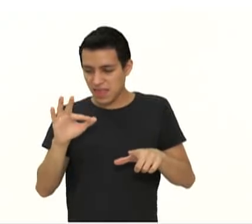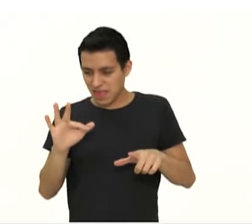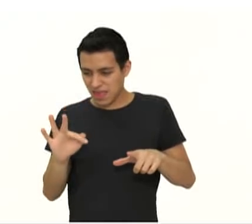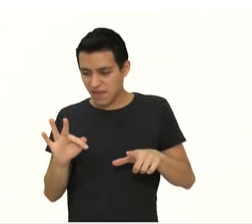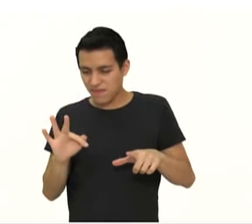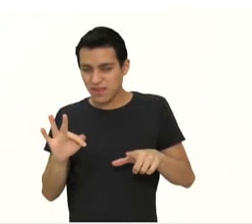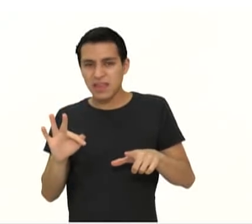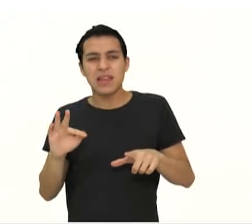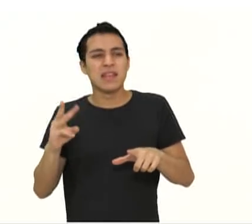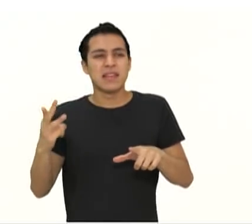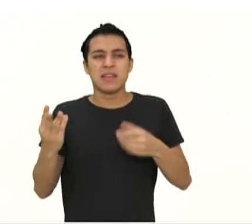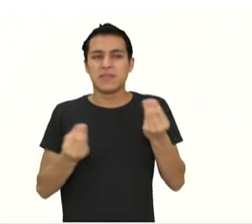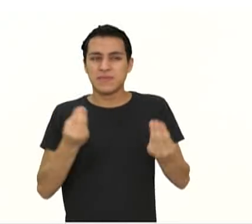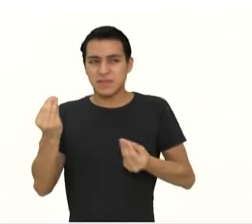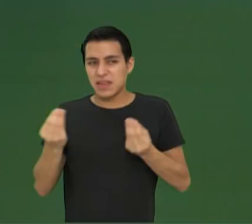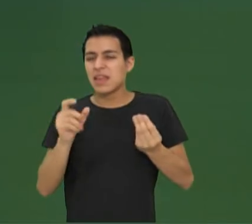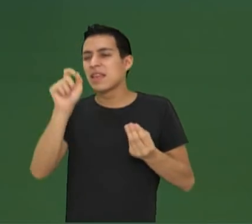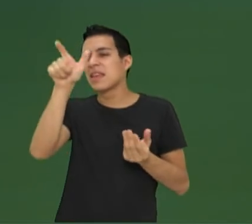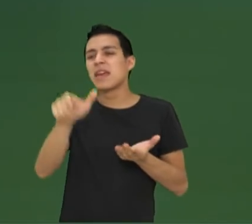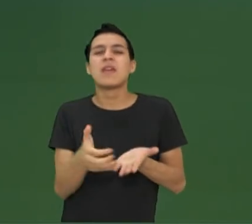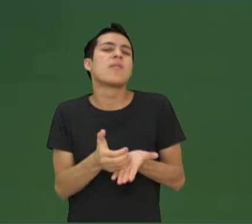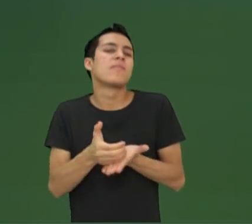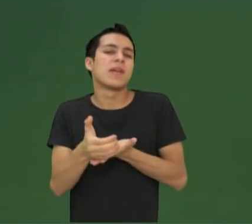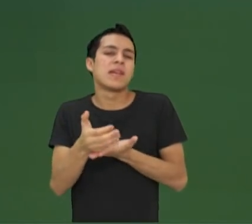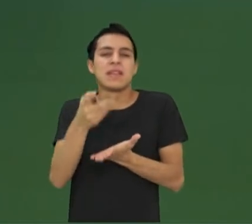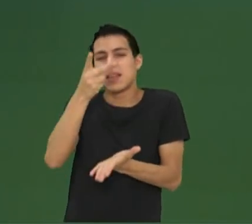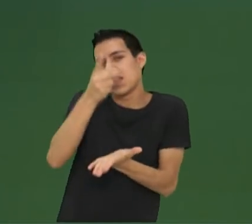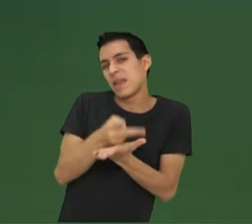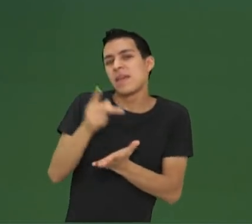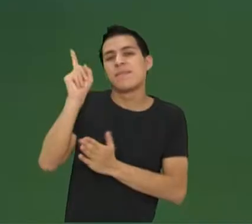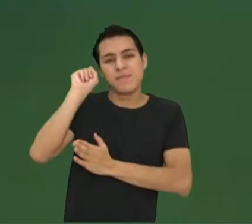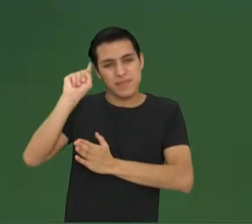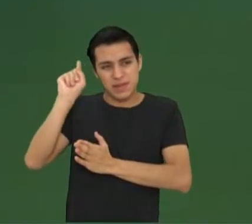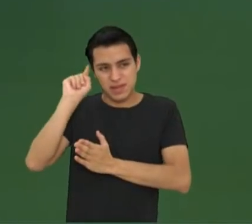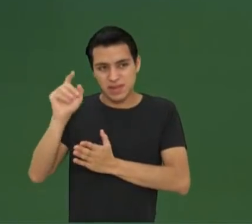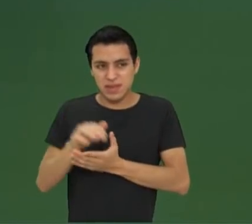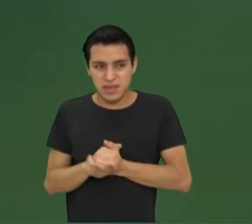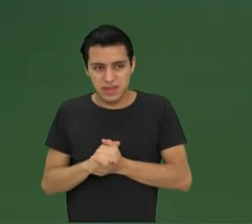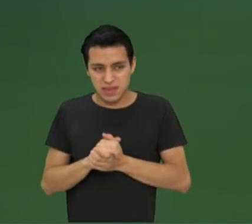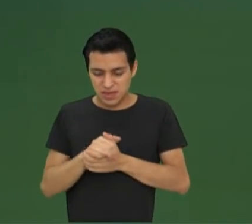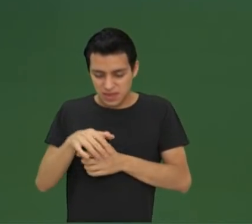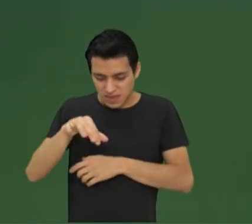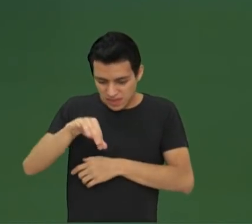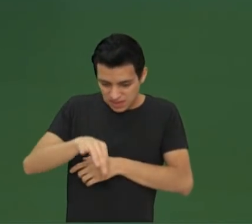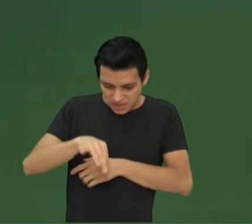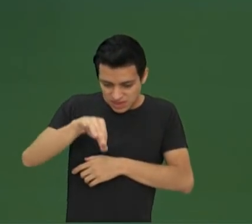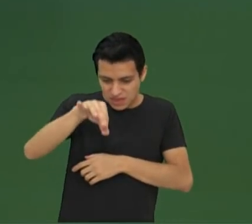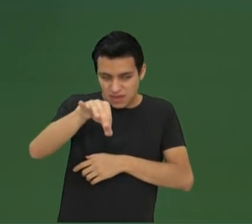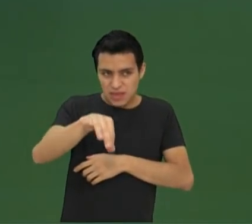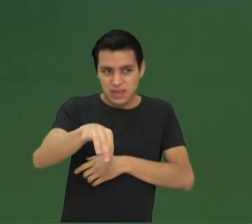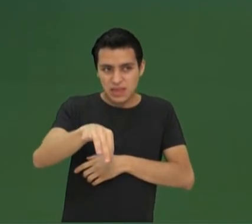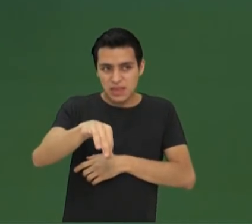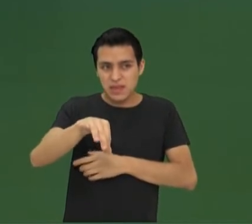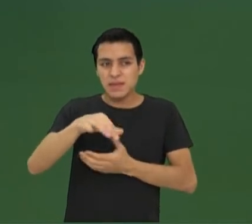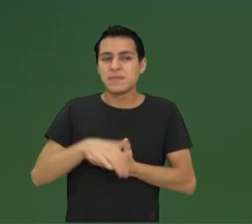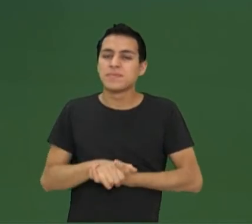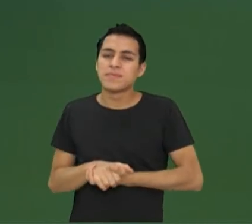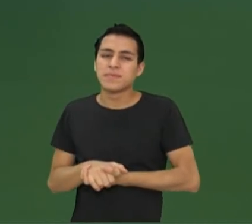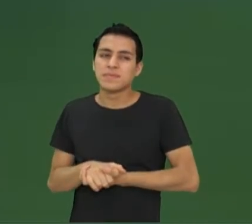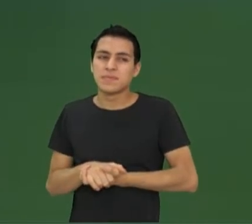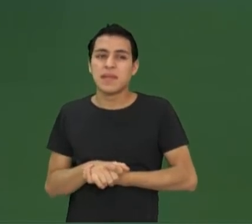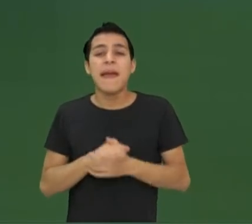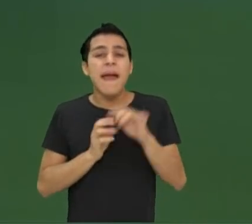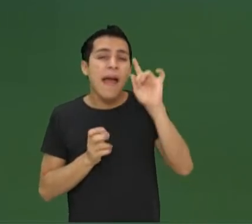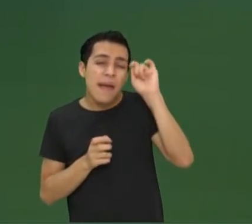F3. Então, quem começa o jogo? Sempre as peças brancas. Então, o peão branco começou F3.